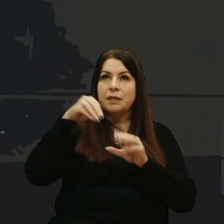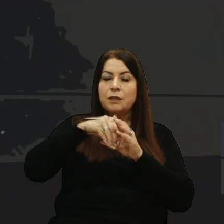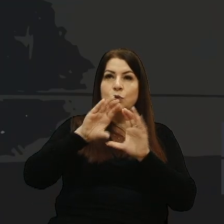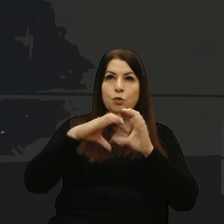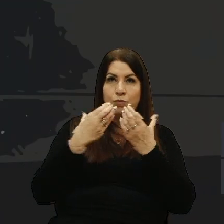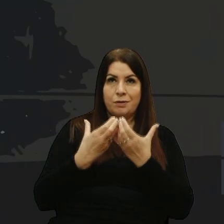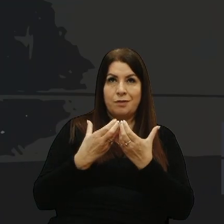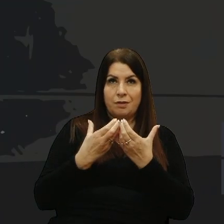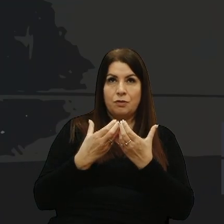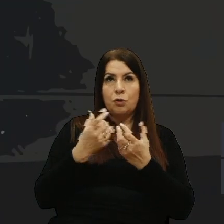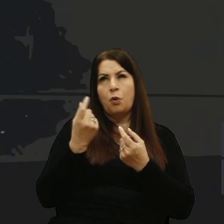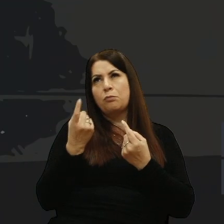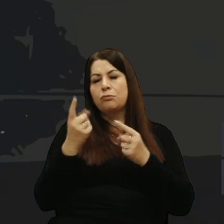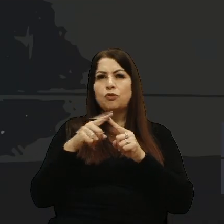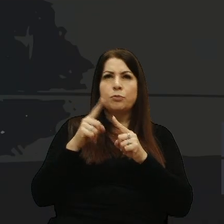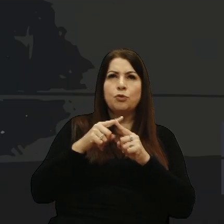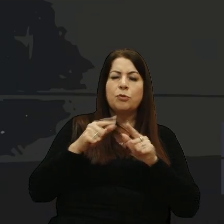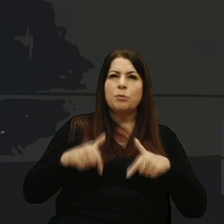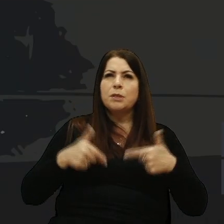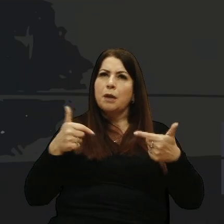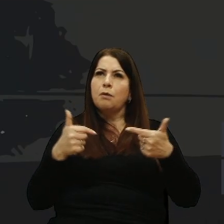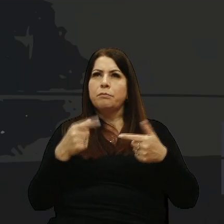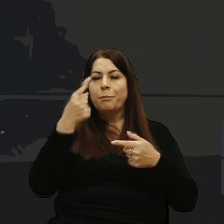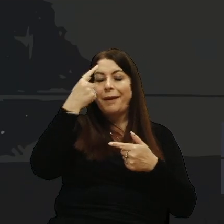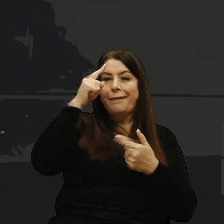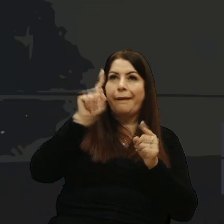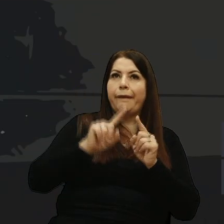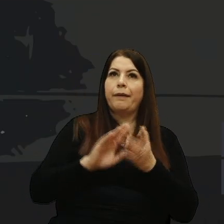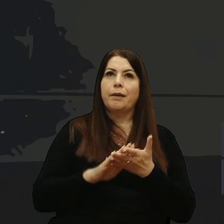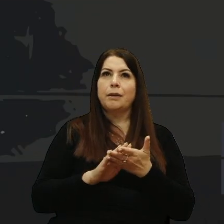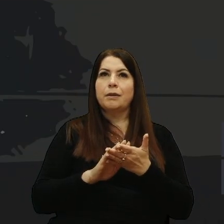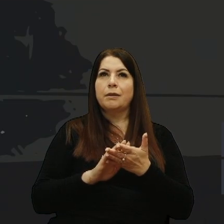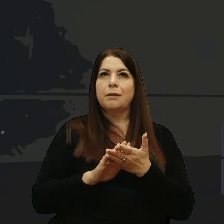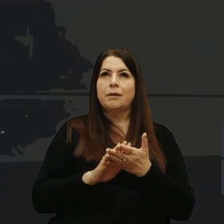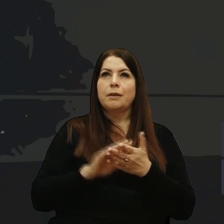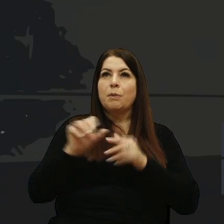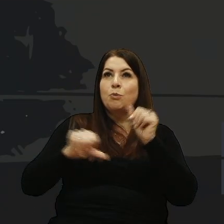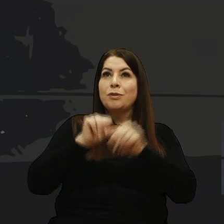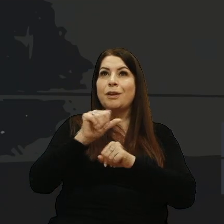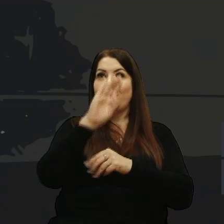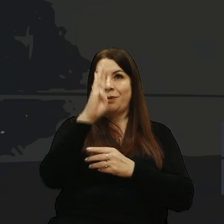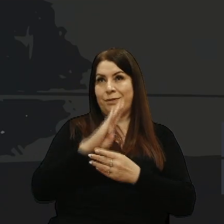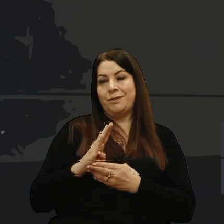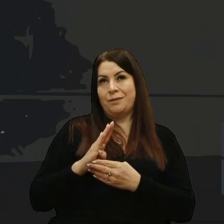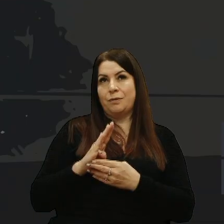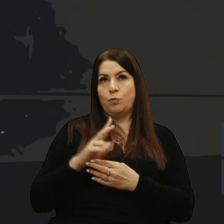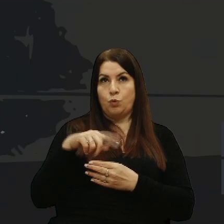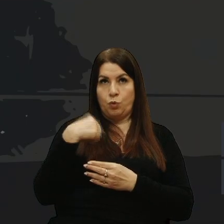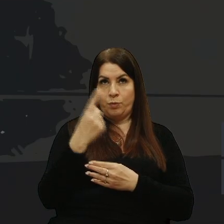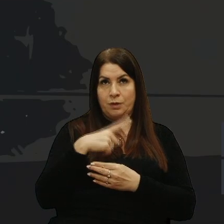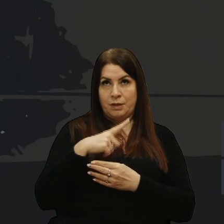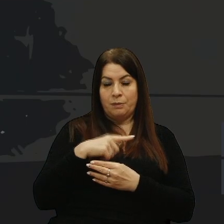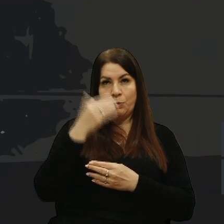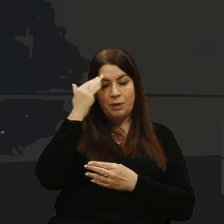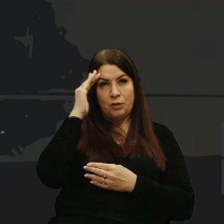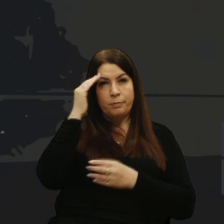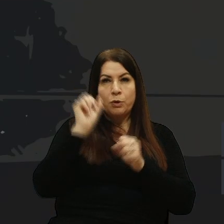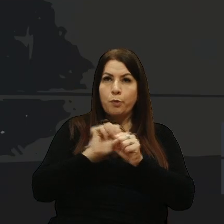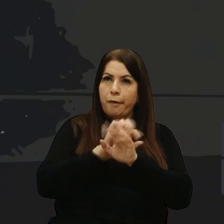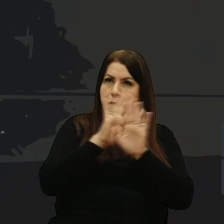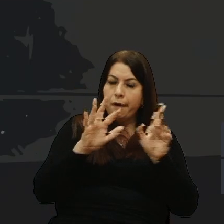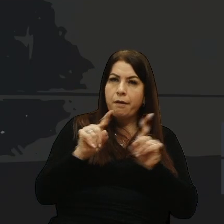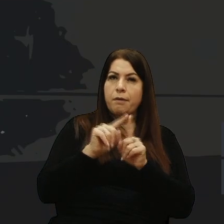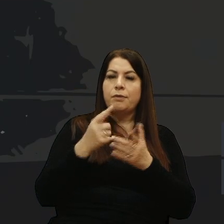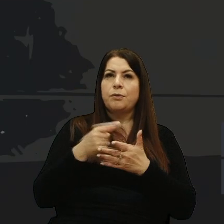comunidades algum tipo de ação, alguma iniciativa para renovar o Brasil. Como nós temos um entendimento muito claro